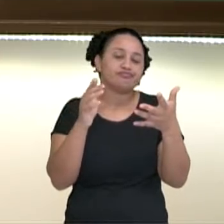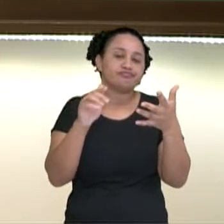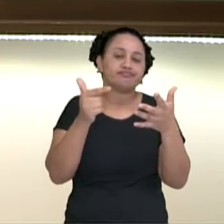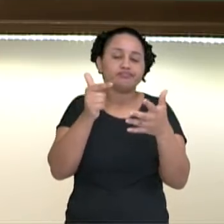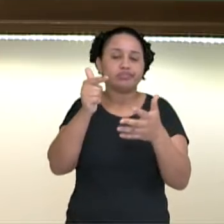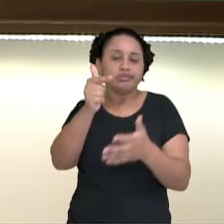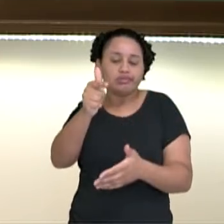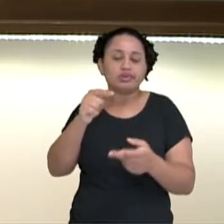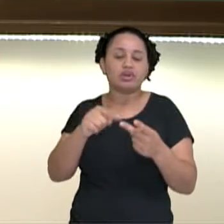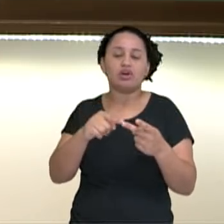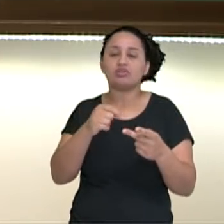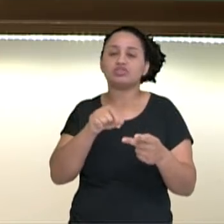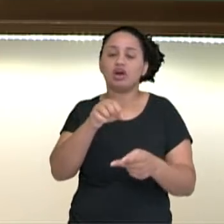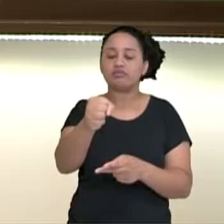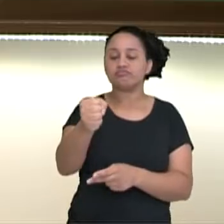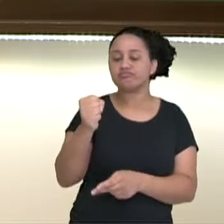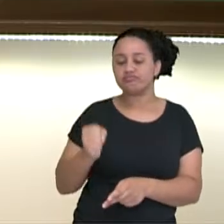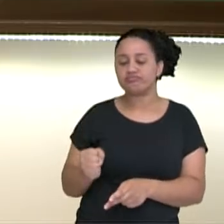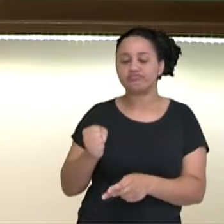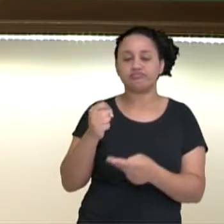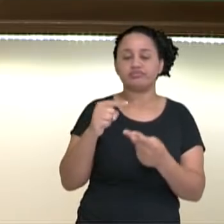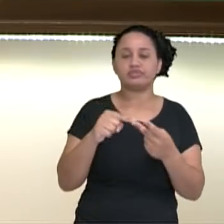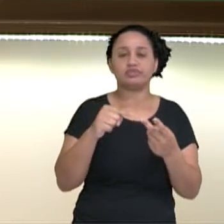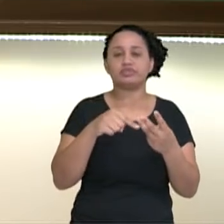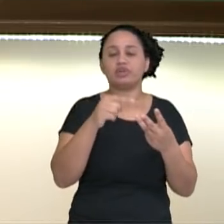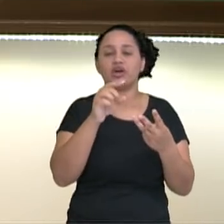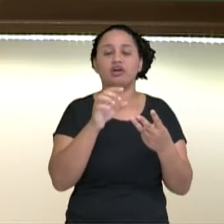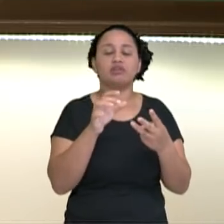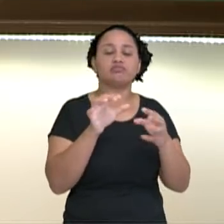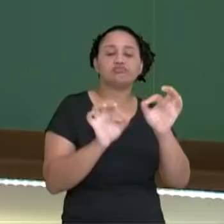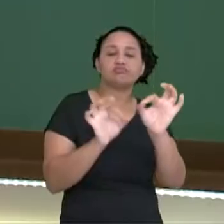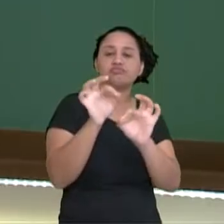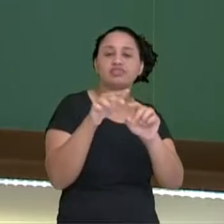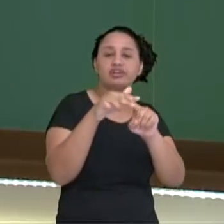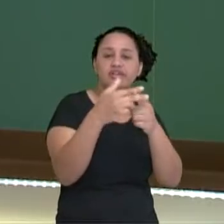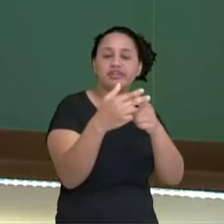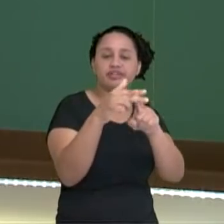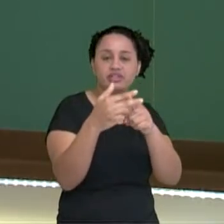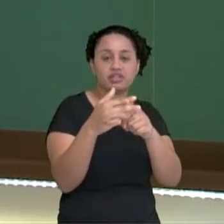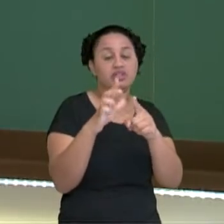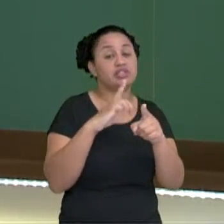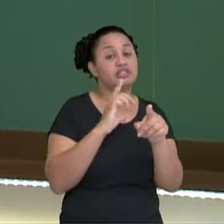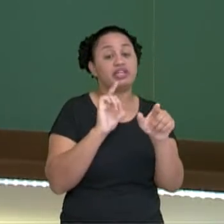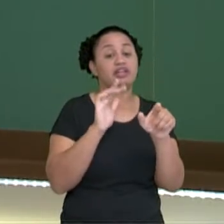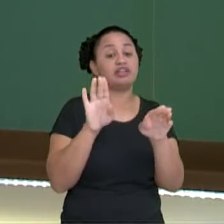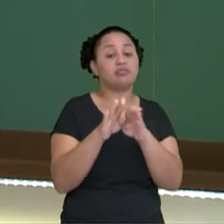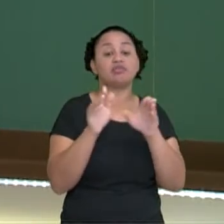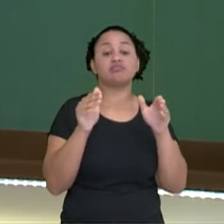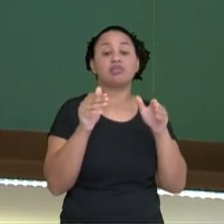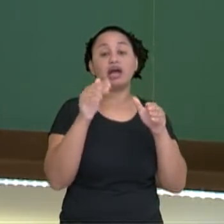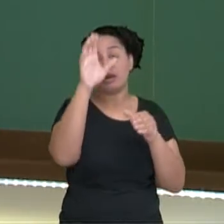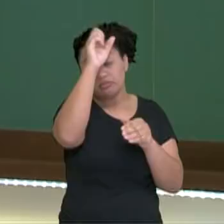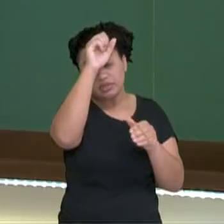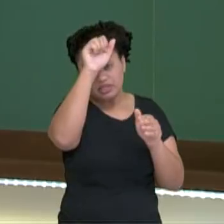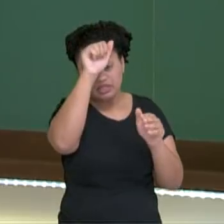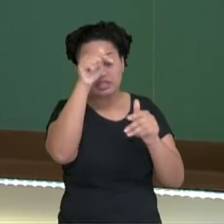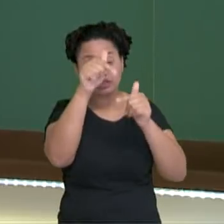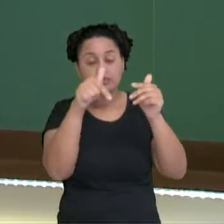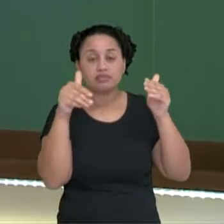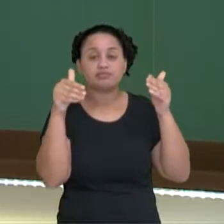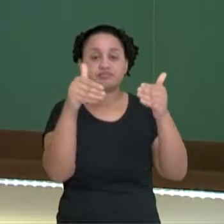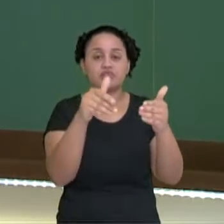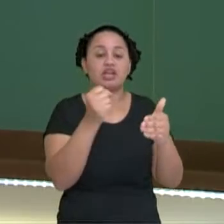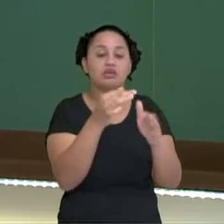determinada alavanca da máquina. Daí a gente vai ver que aqui também vai ter a especialização do trabalho. Alguns grupos de pessoas vão